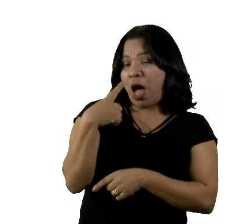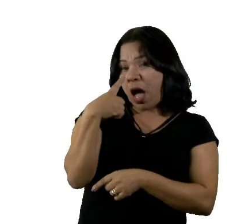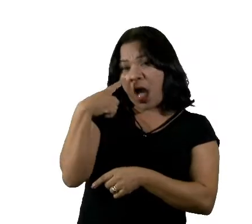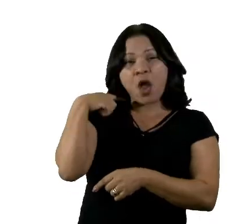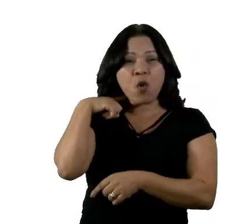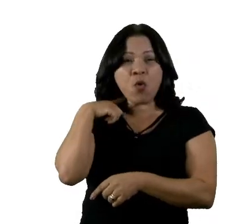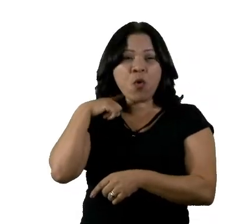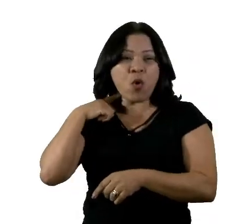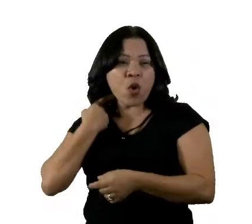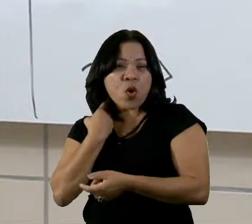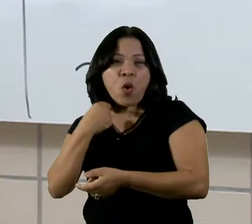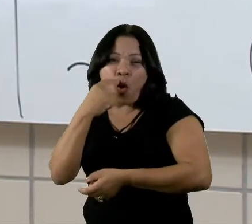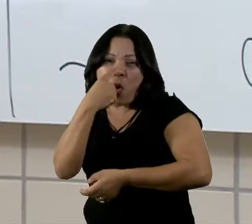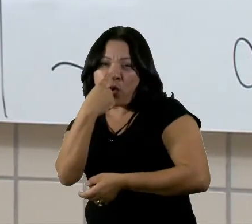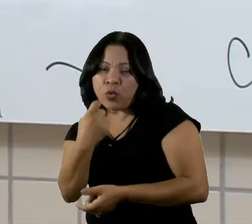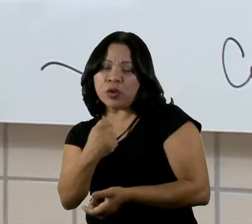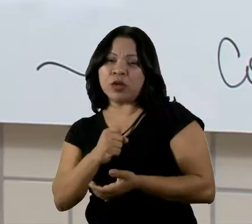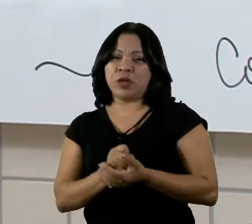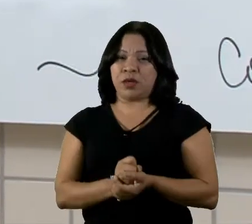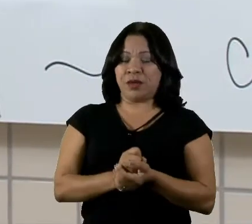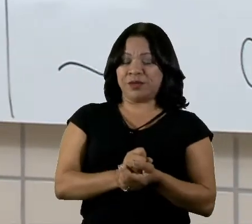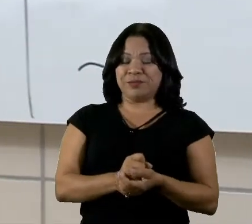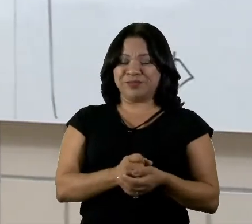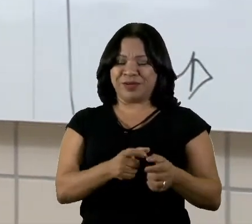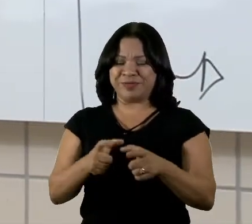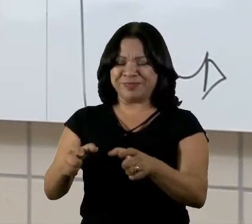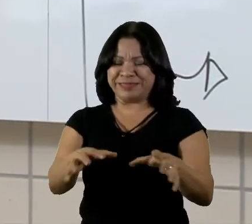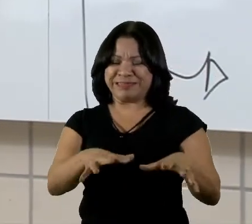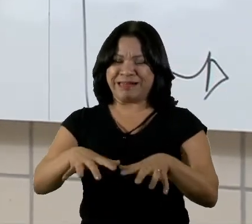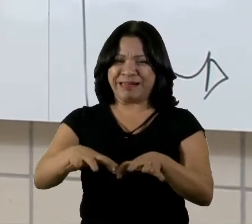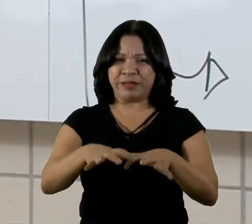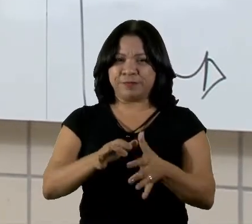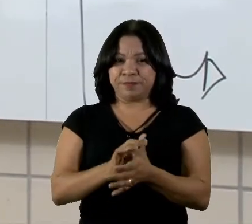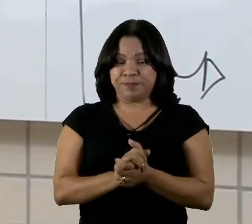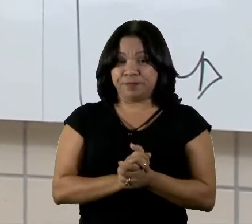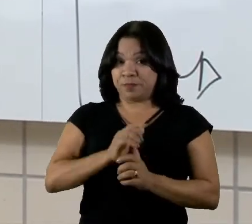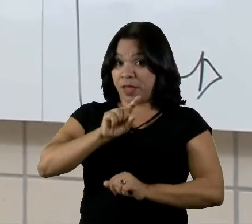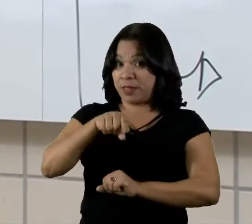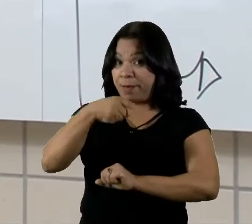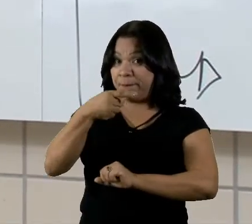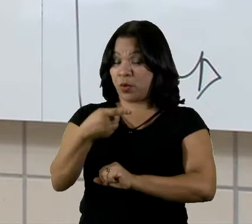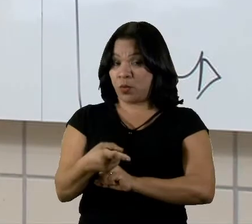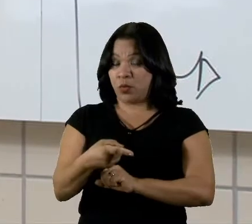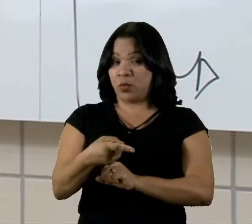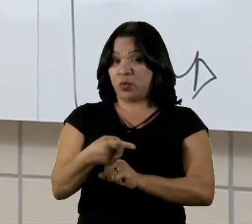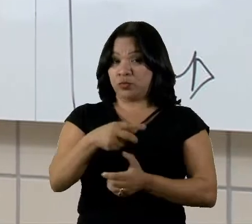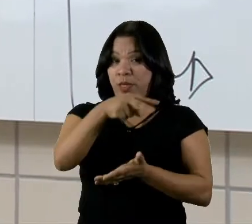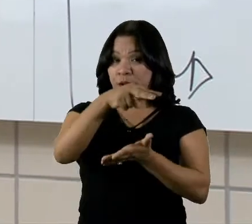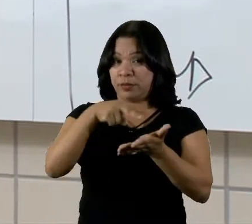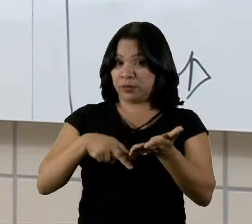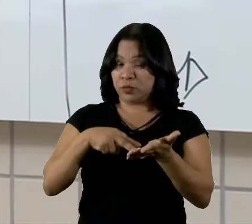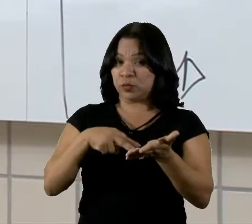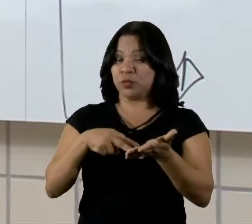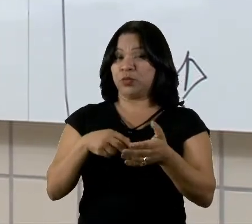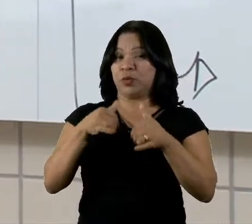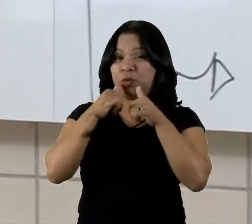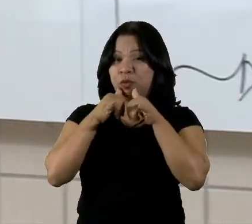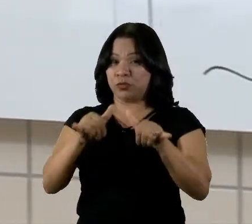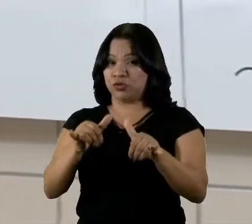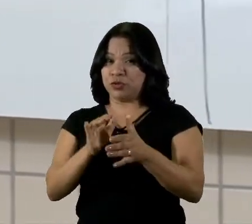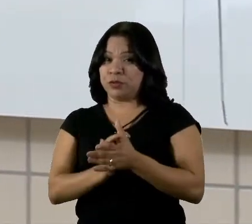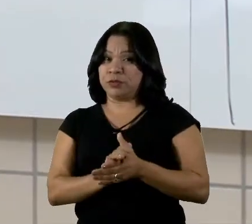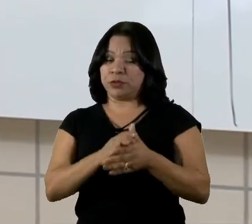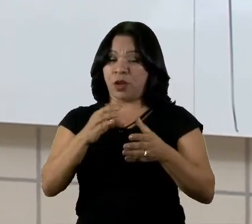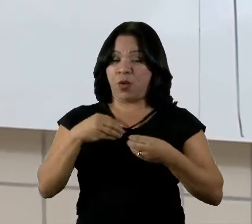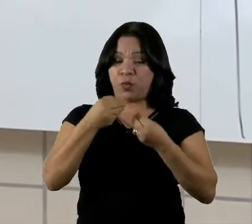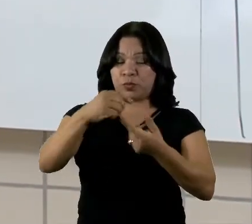d'água. Após a leitura desse trecho da notícia, eu trouxe uma charge para a gente observar a relação